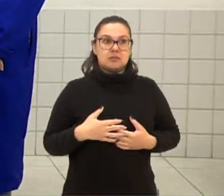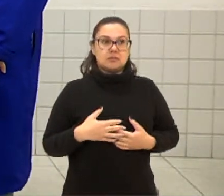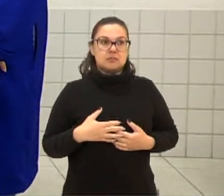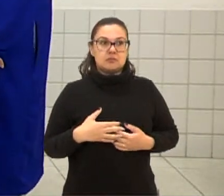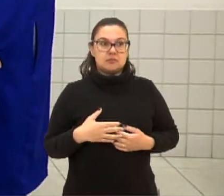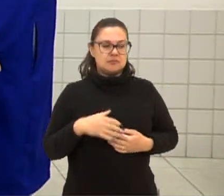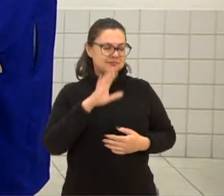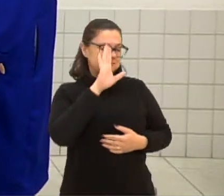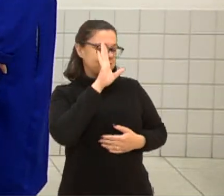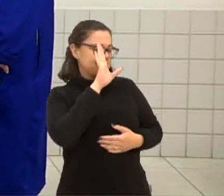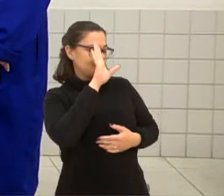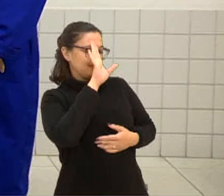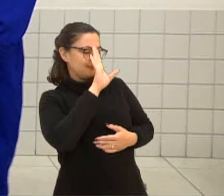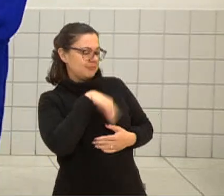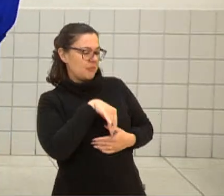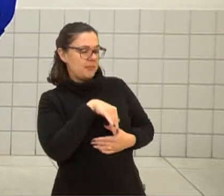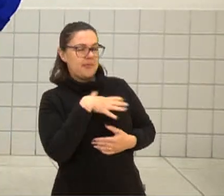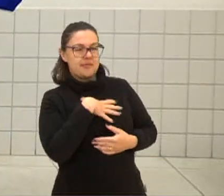Bobagem, Pluft.